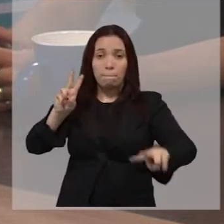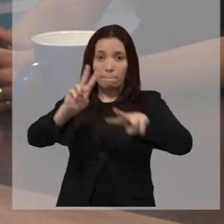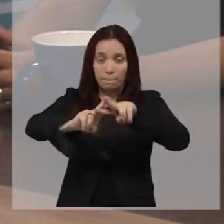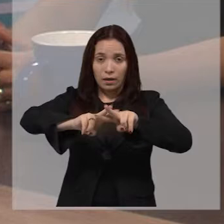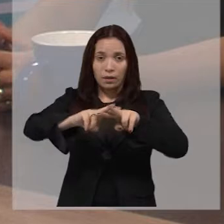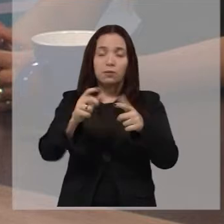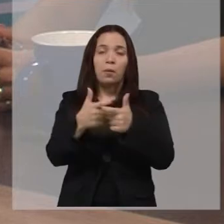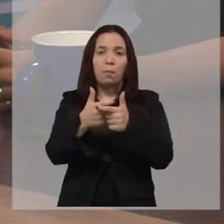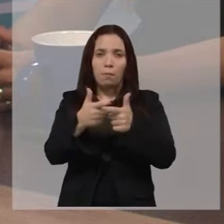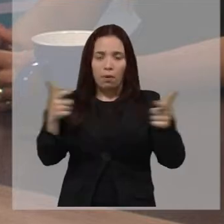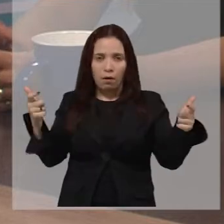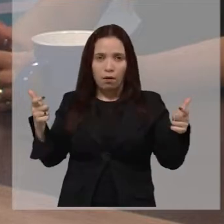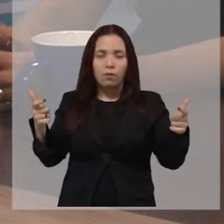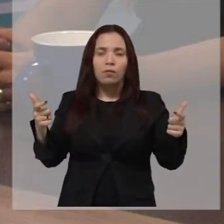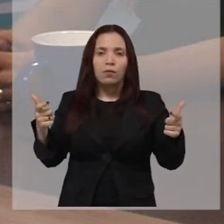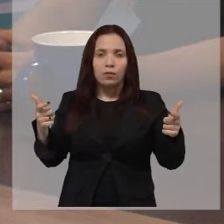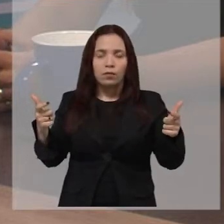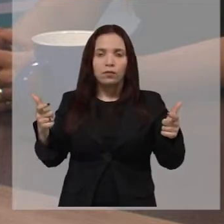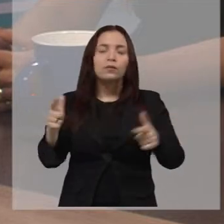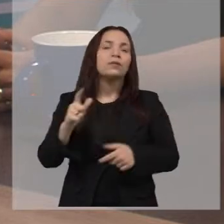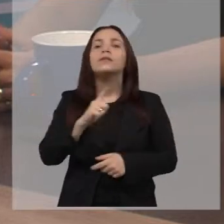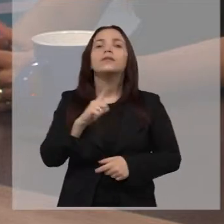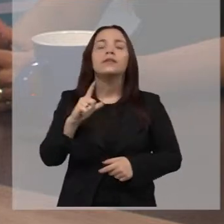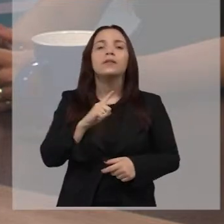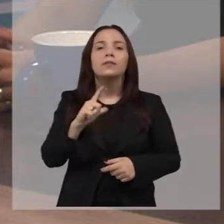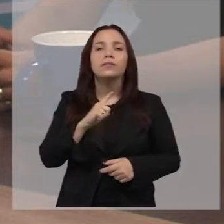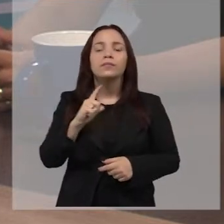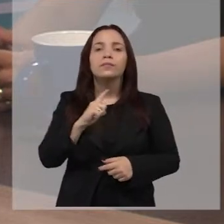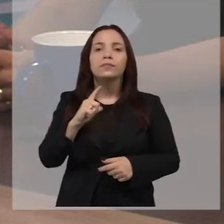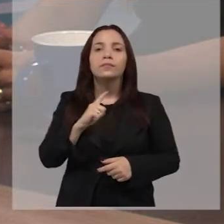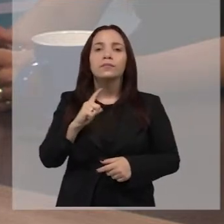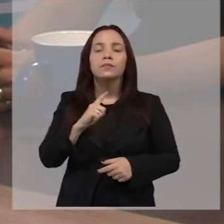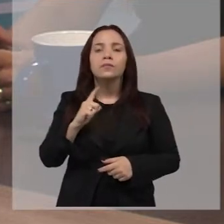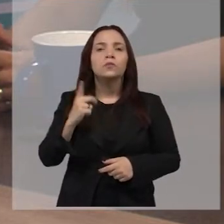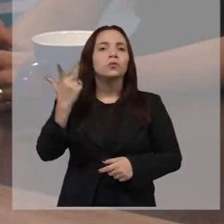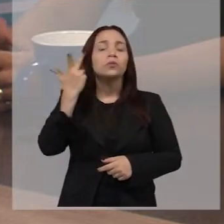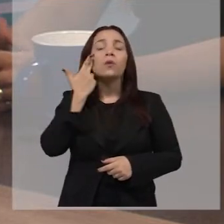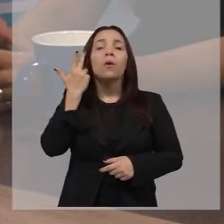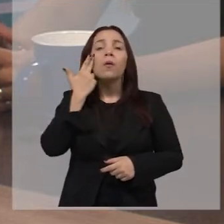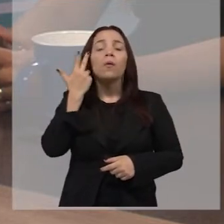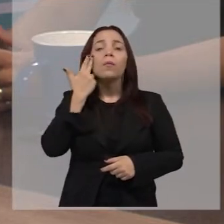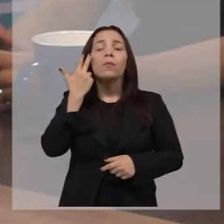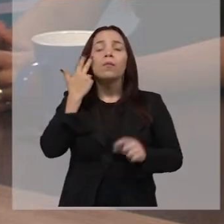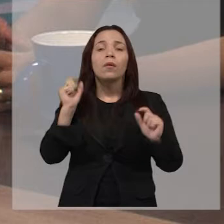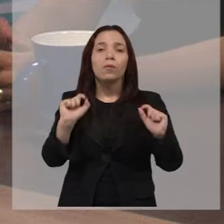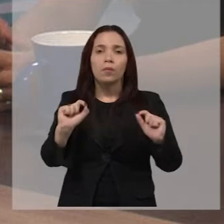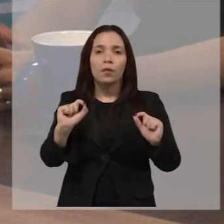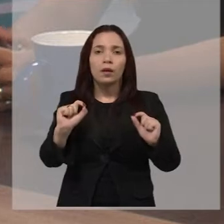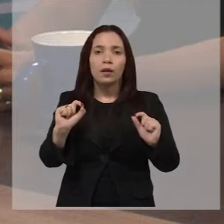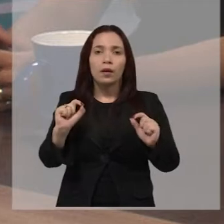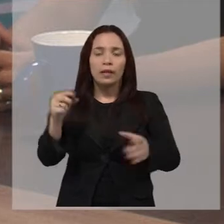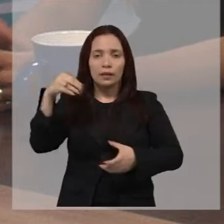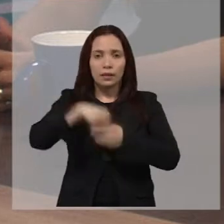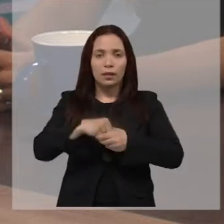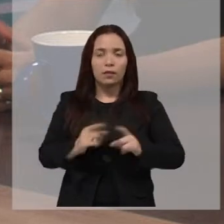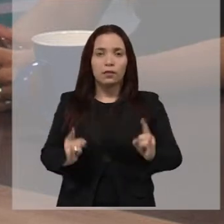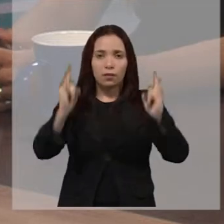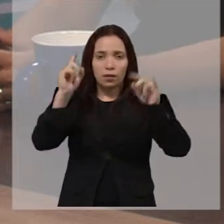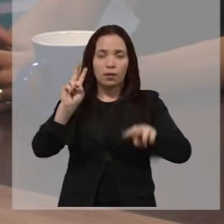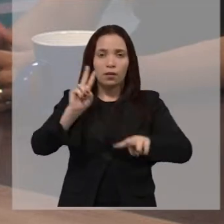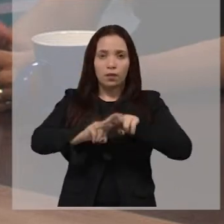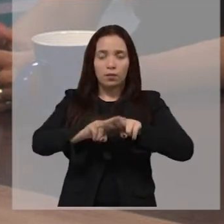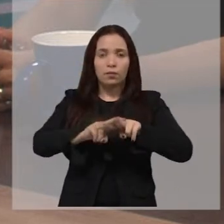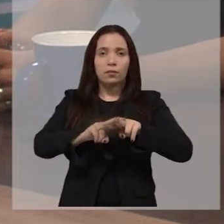presos, né, na sua grande maioria, quer dizer, o que realmente é comum no sistema presidiário